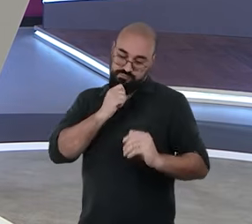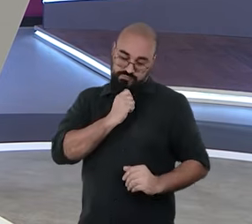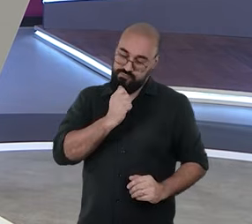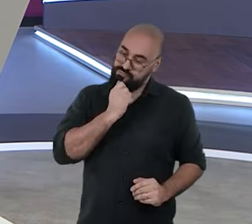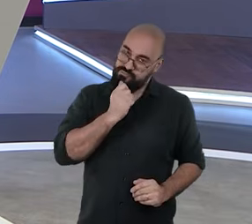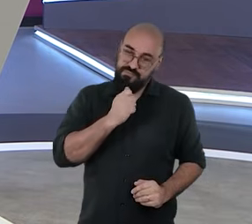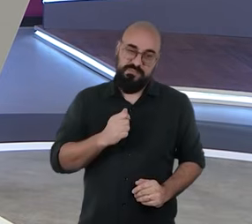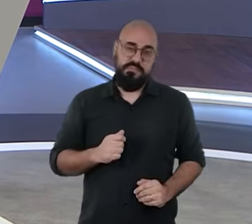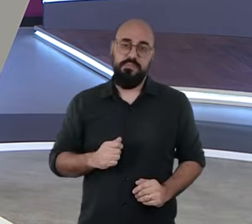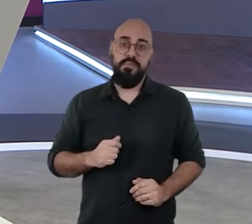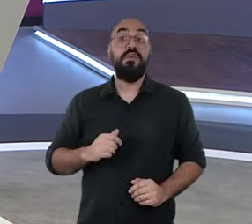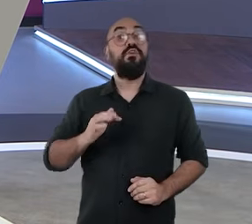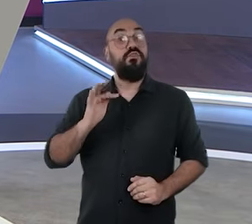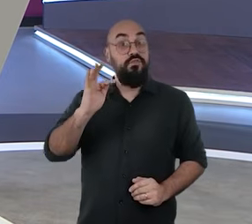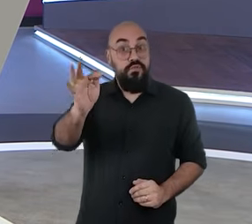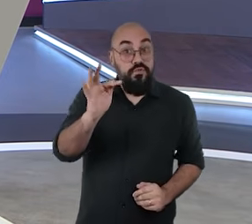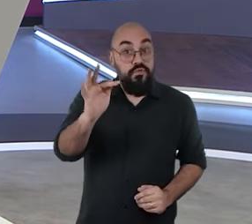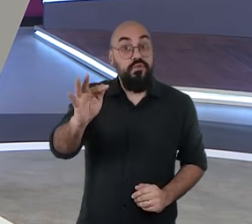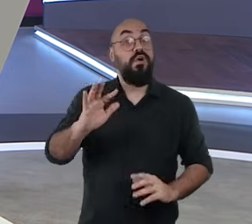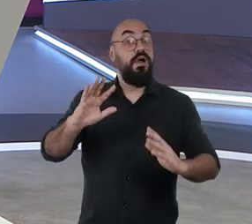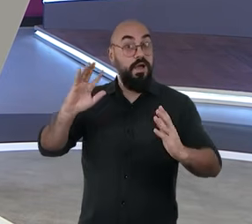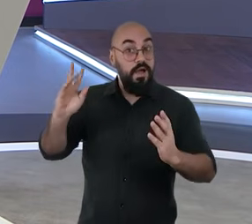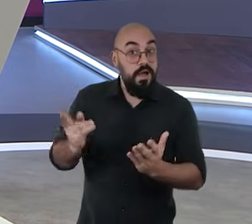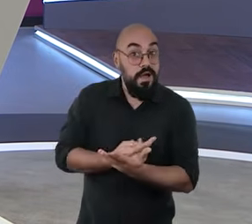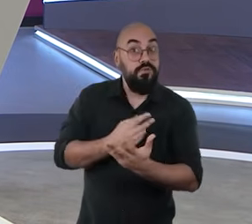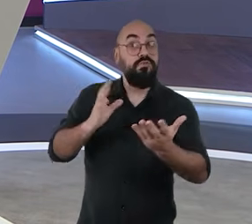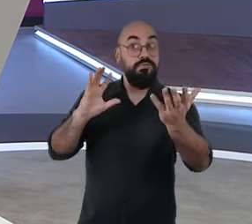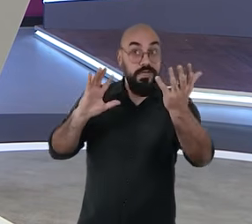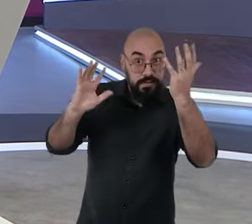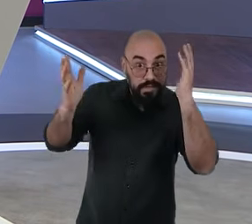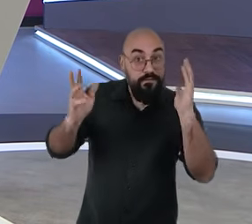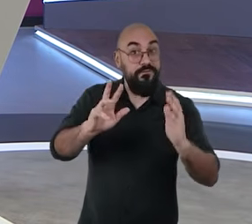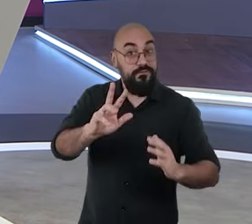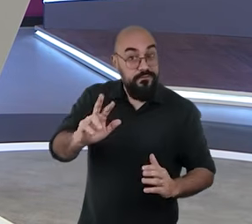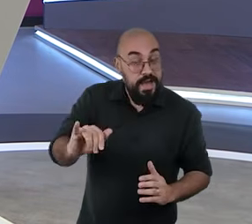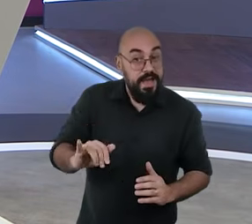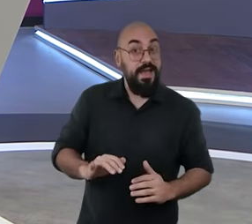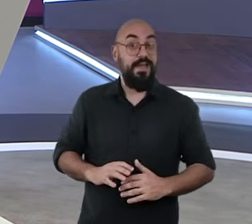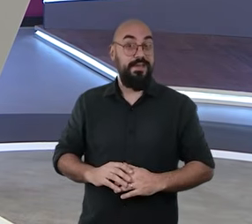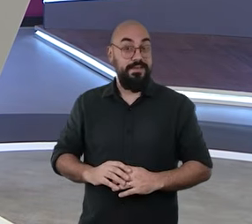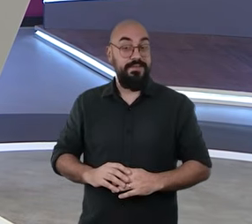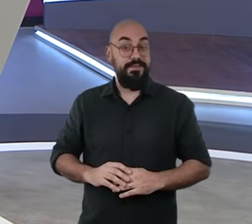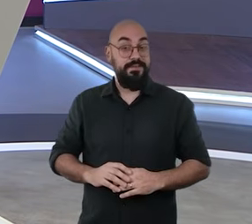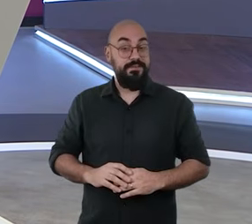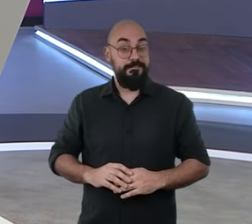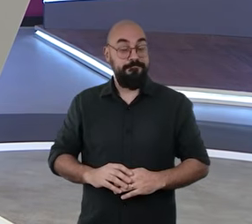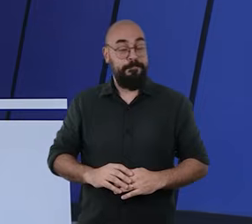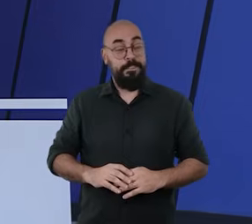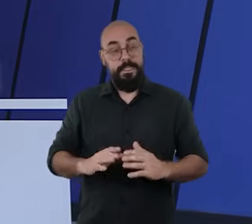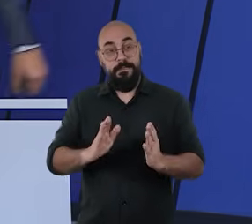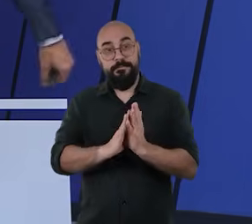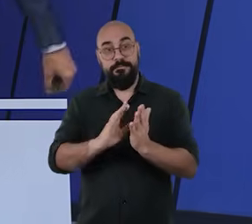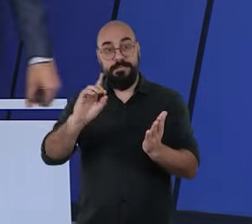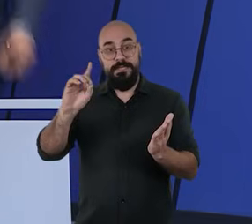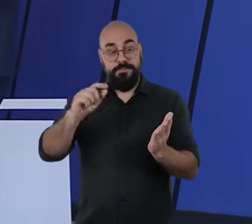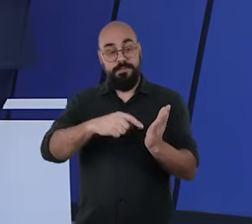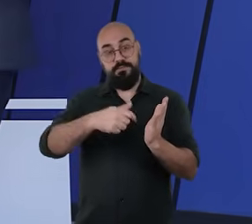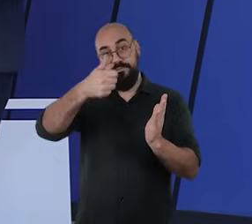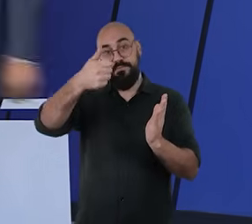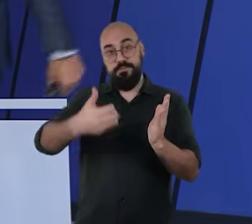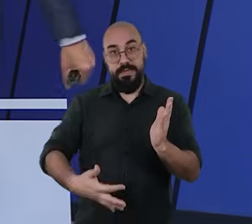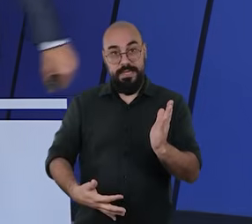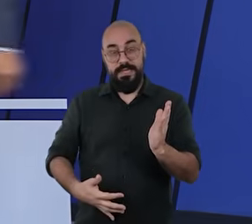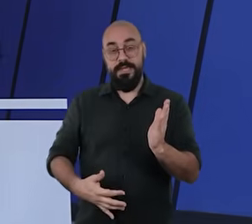É algo que está por acontecer. É algo que ainda está por vir. A Bíblia ainda